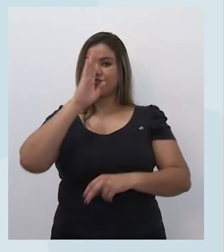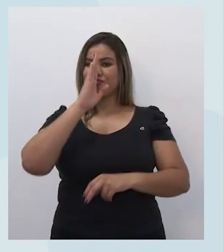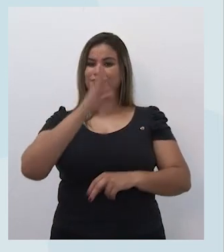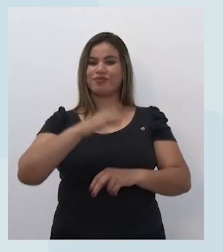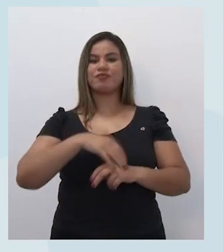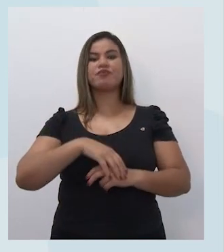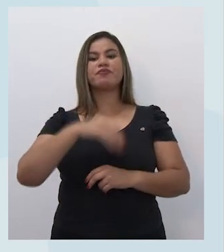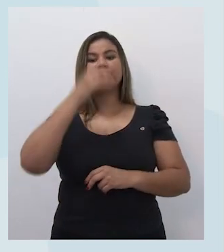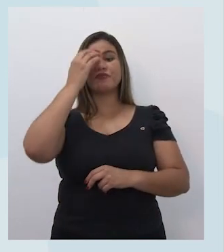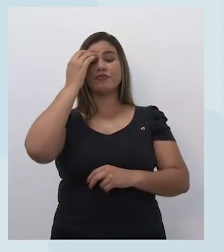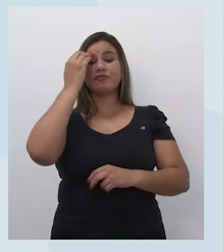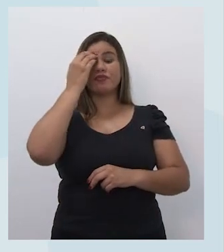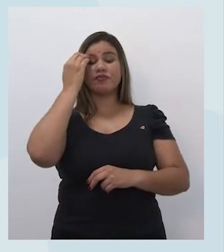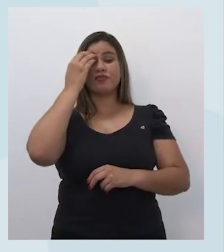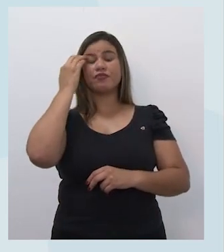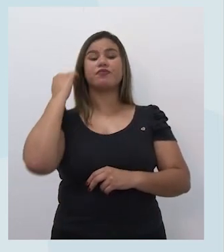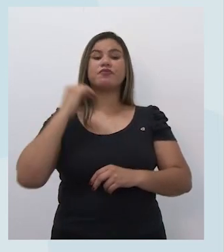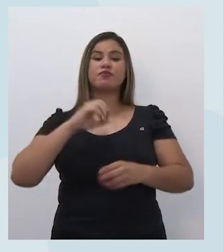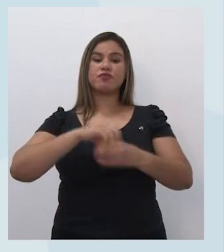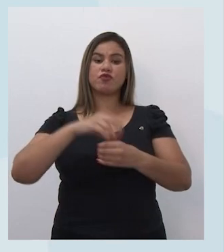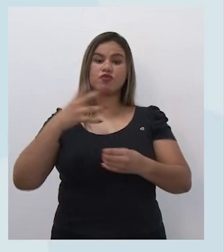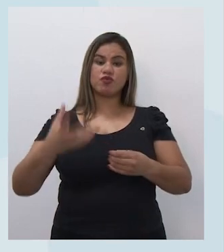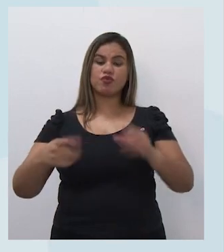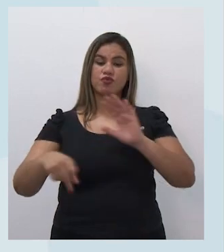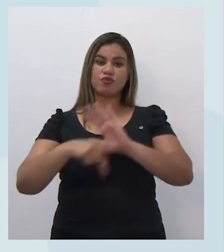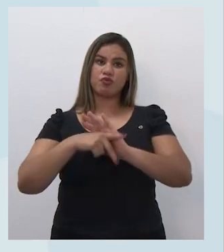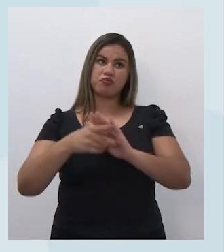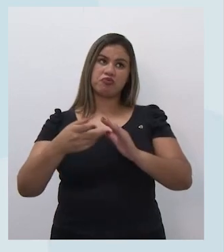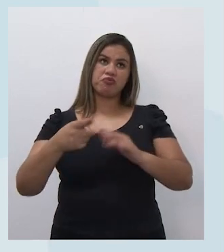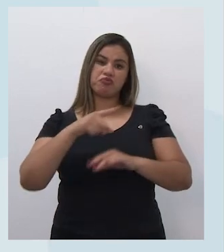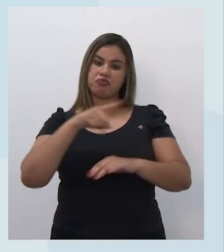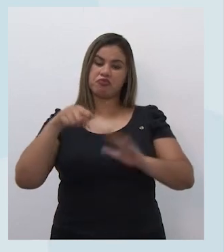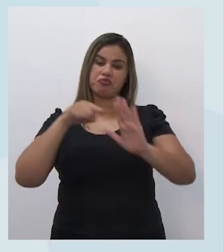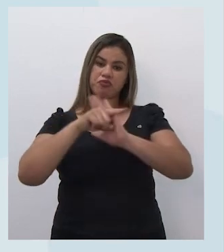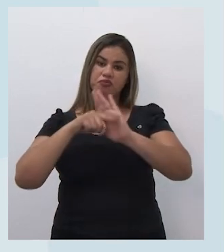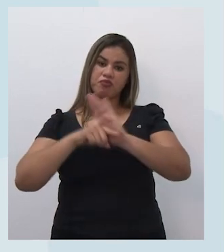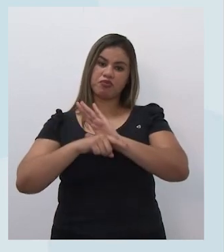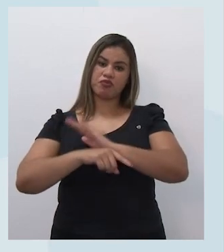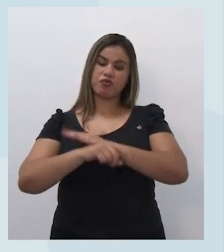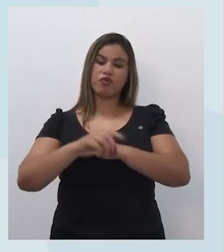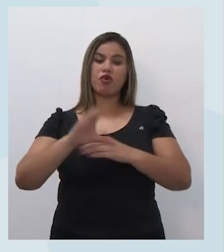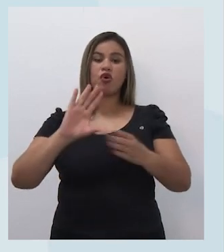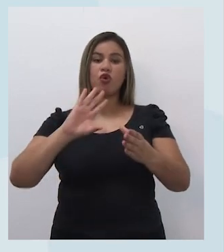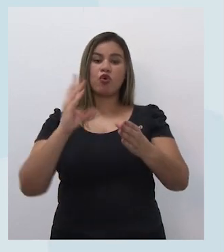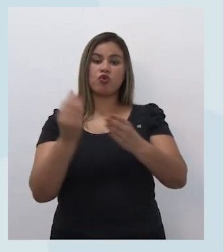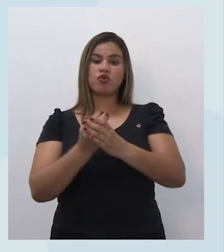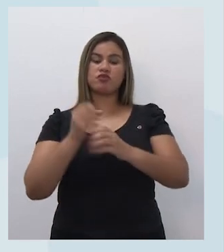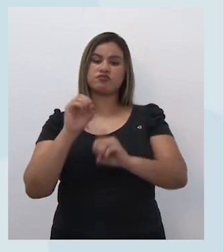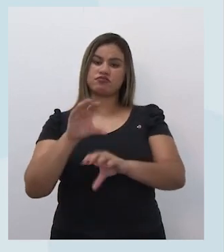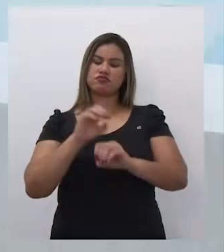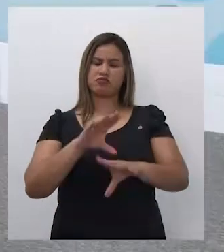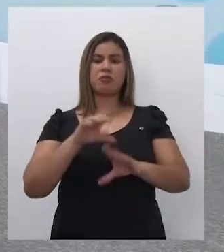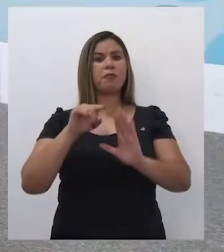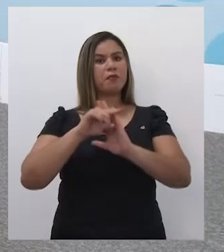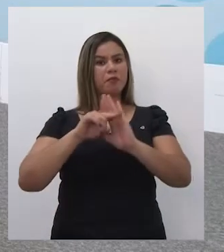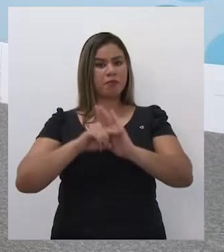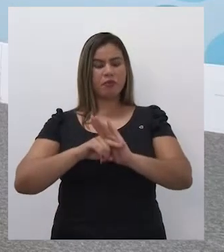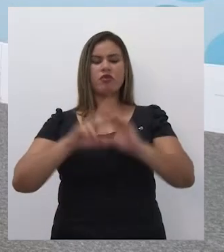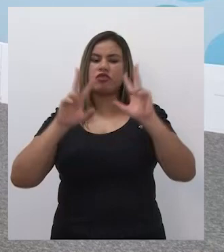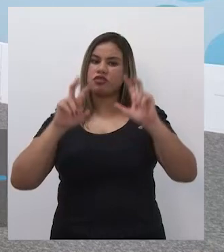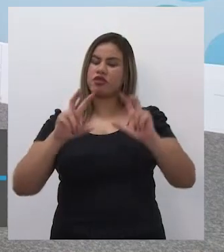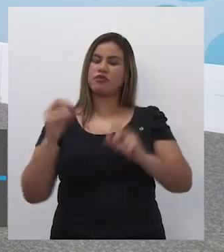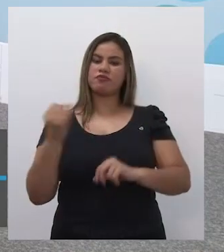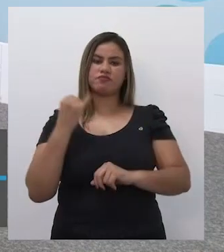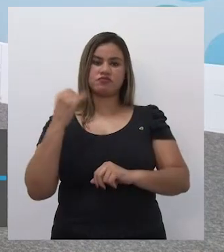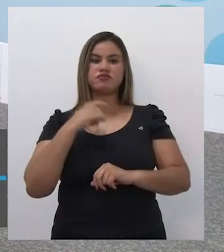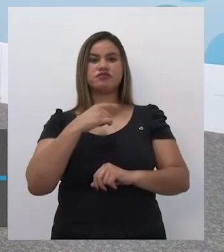temos materiais que indicam, você pode pesquisar sobre curadoria educacional, que é um tema que me interessa muito, muito